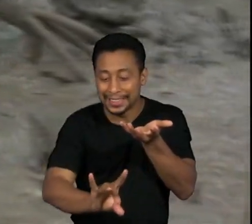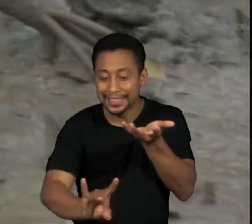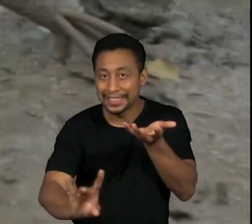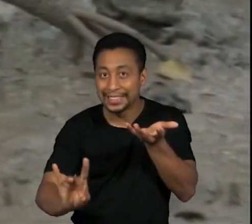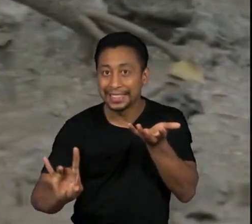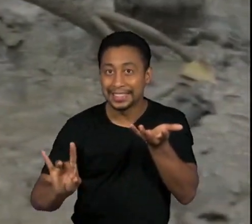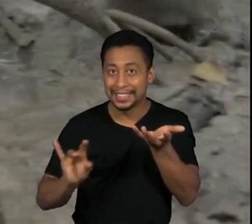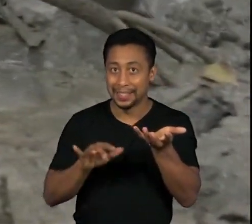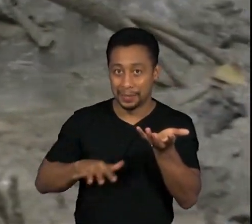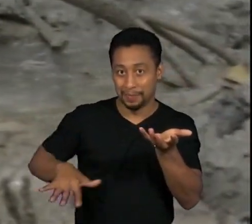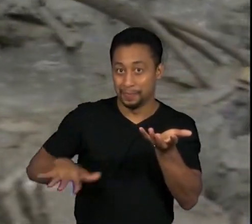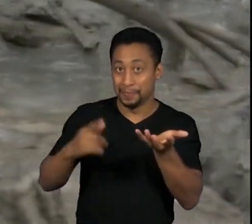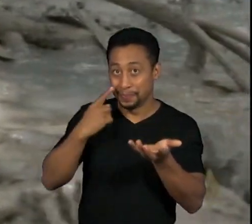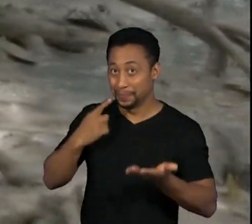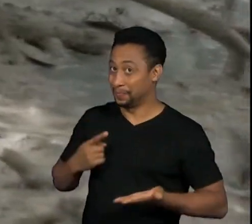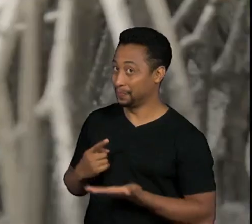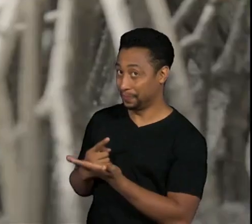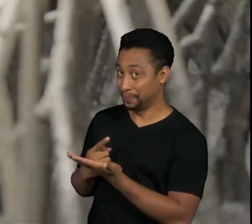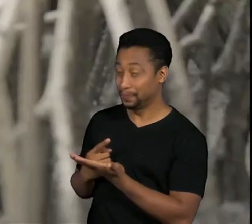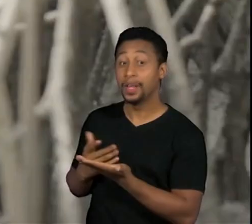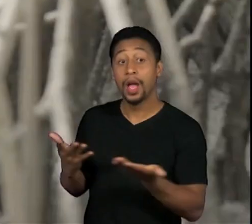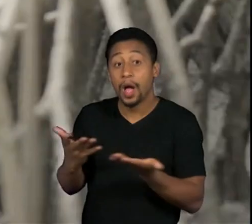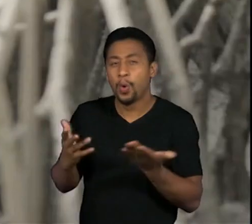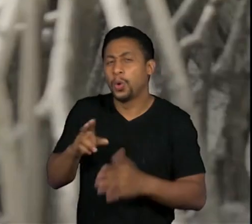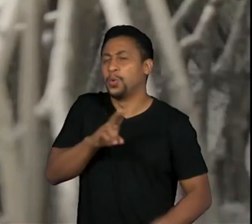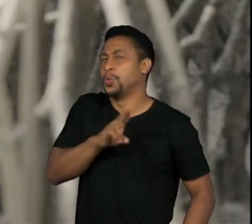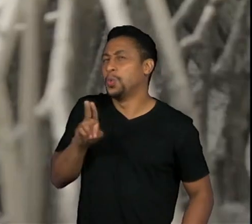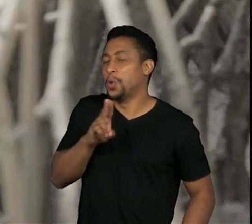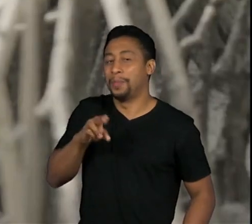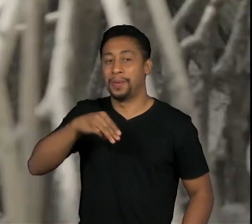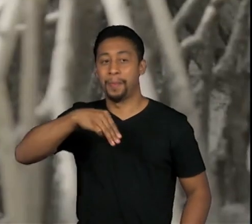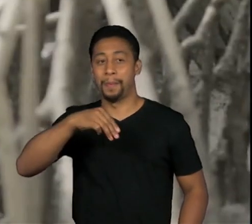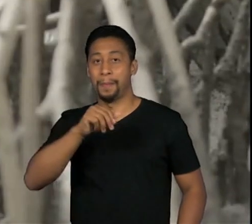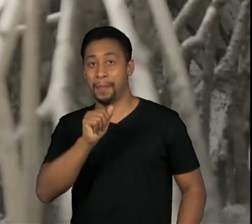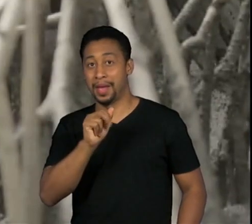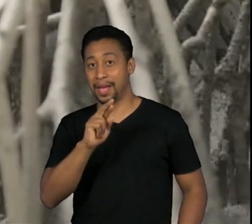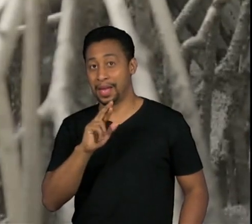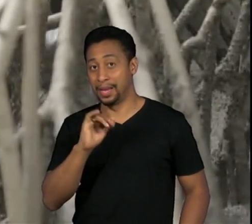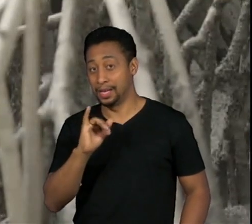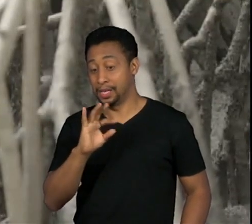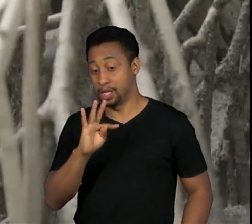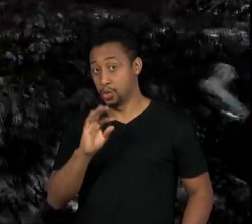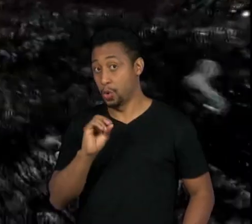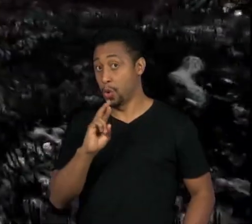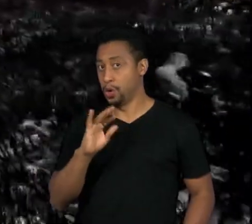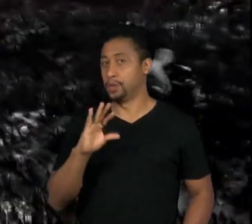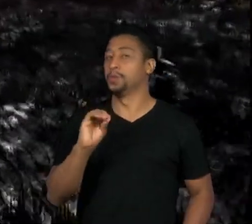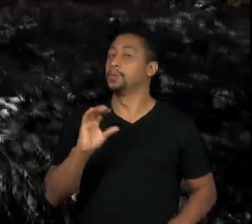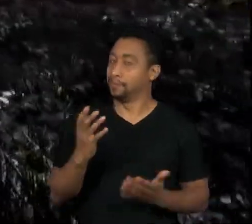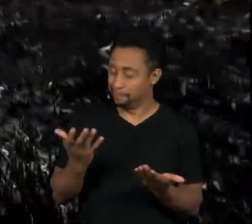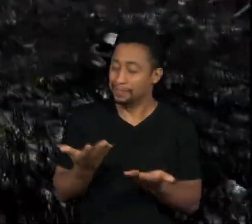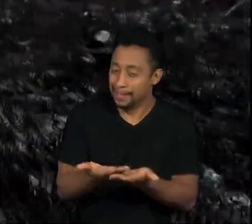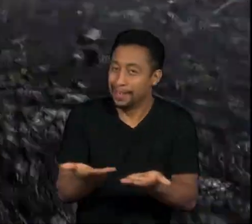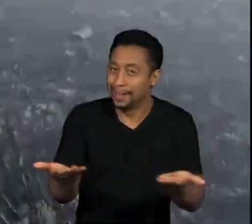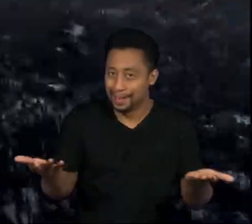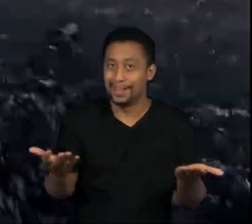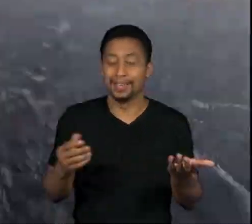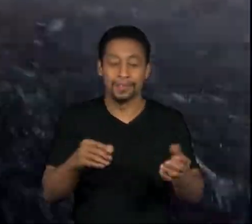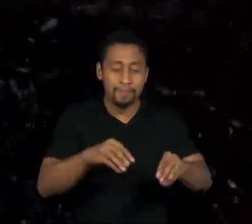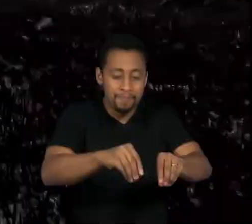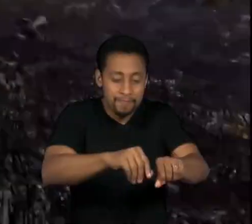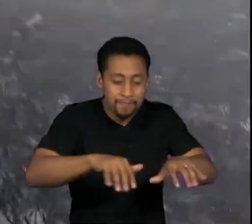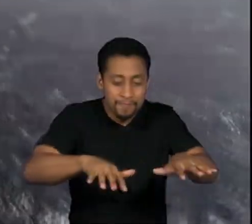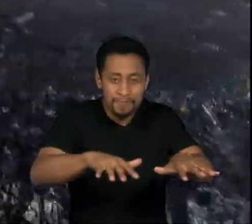também passou a ser conhecido este ecossistema rico, considerado berçário da vida marinha. O solo